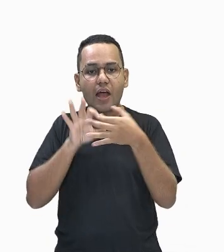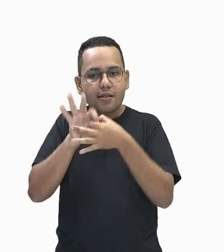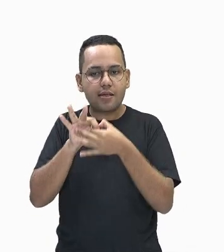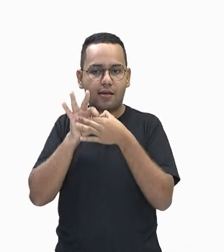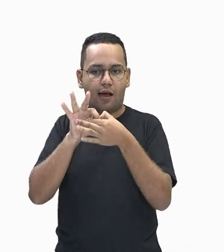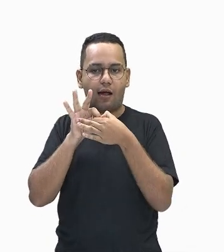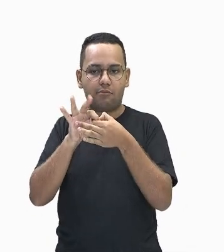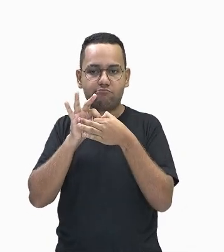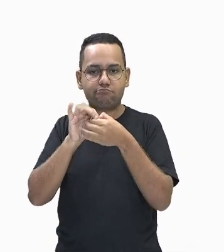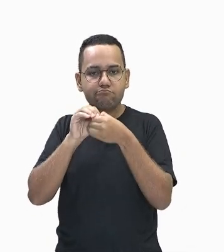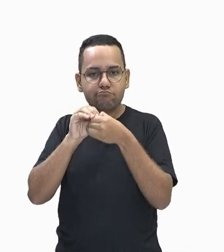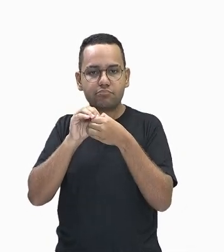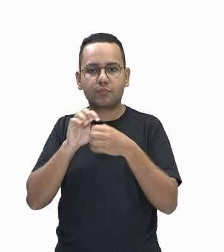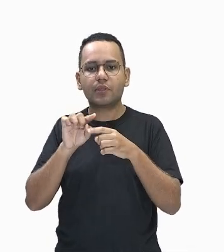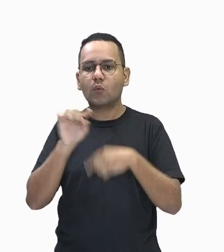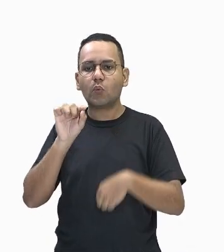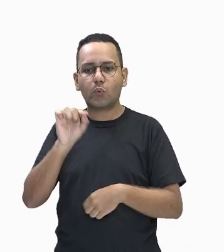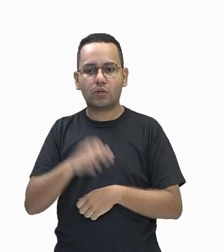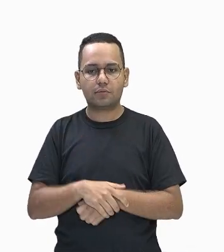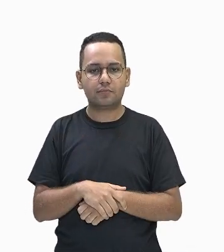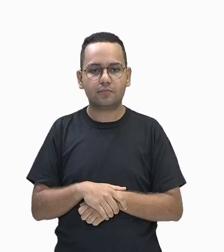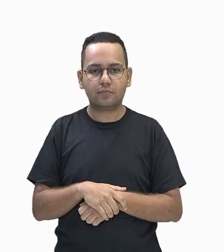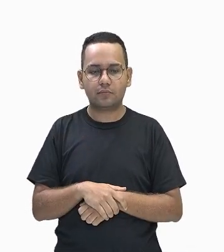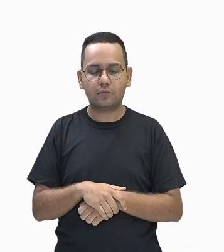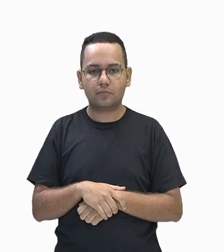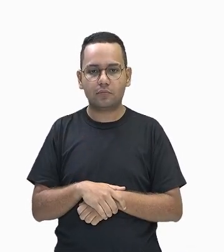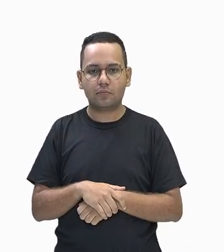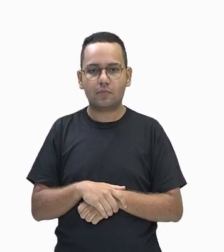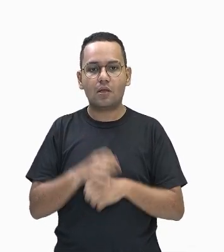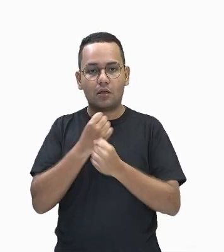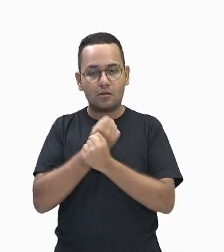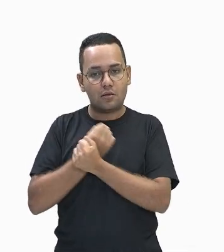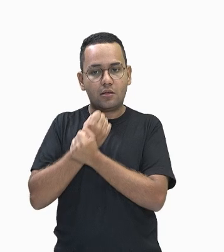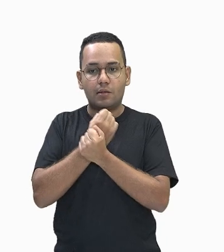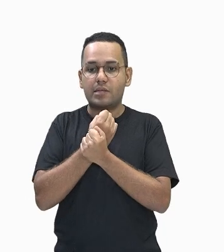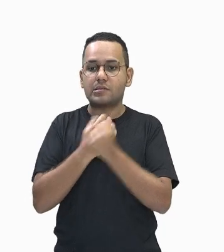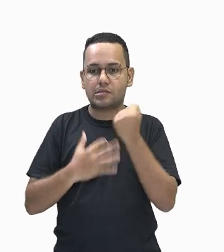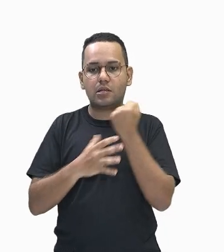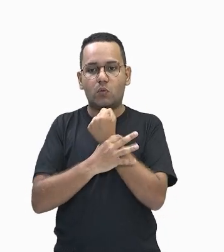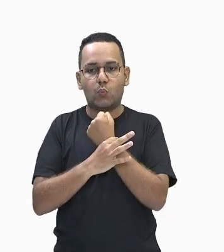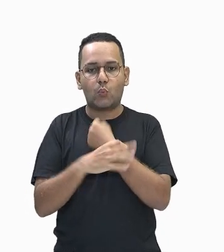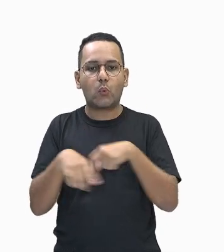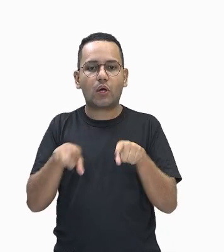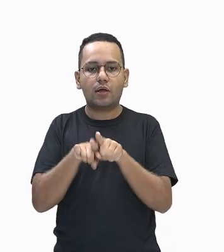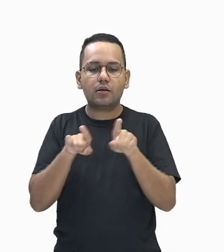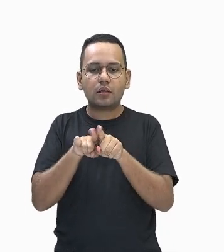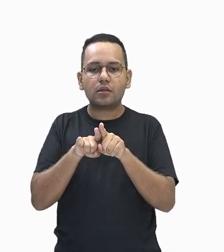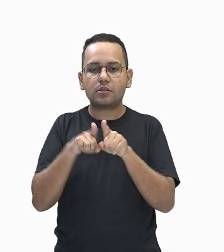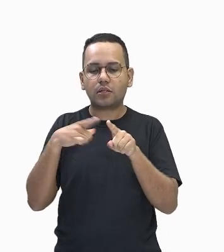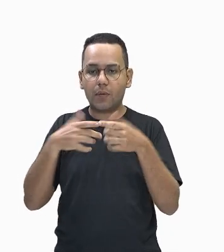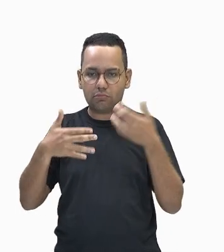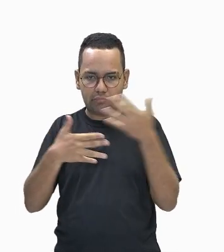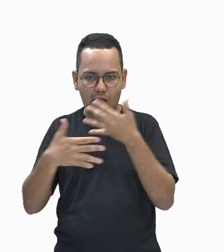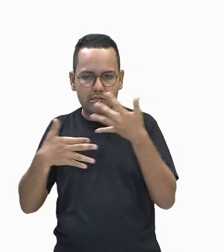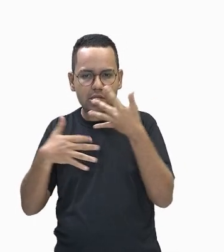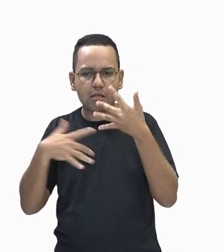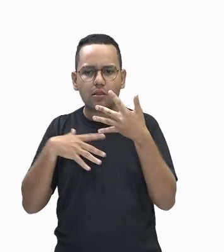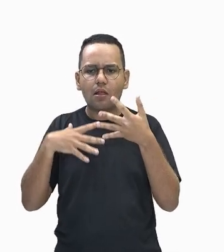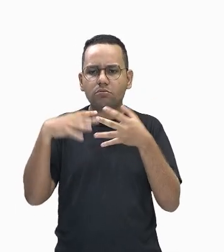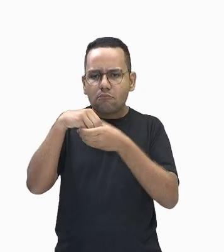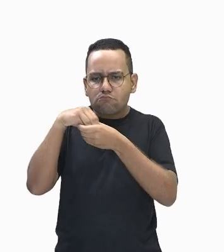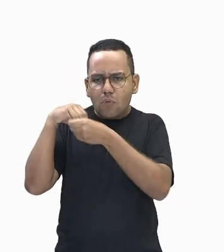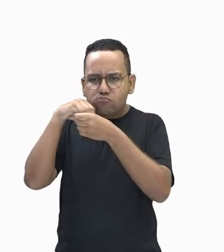sua função consiste na sustentação e preenchimento dos tecidos. Dessa forma, ele contribui para que eles